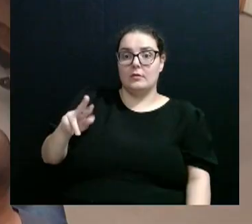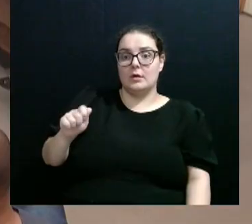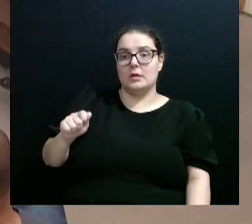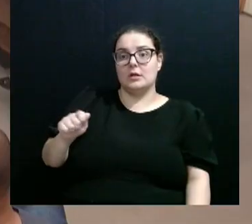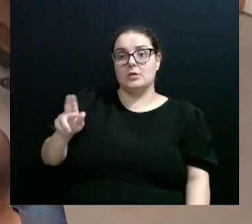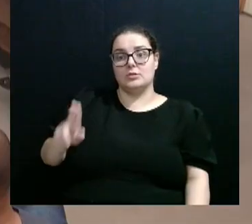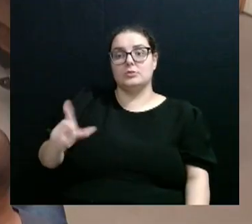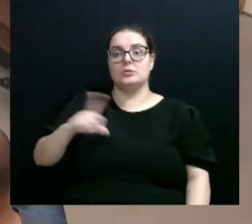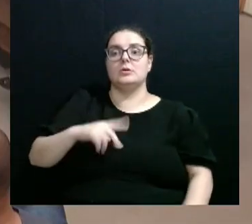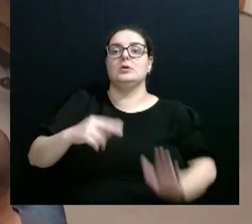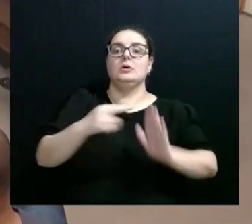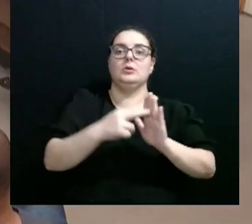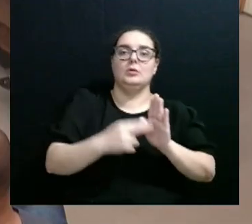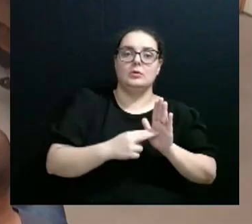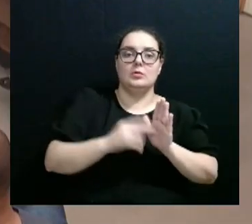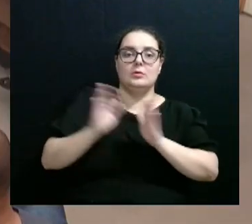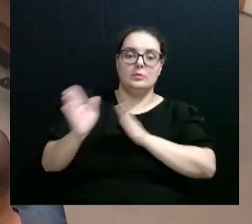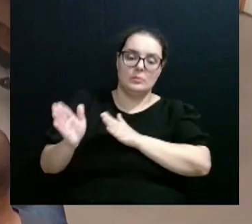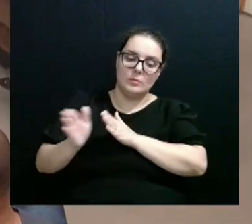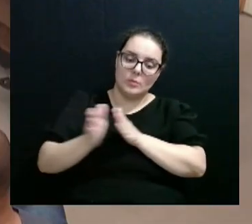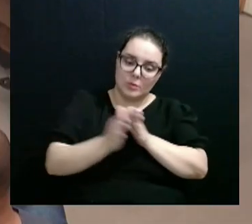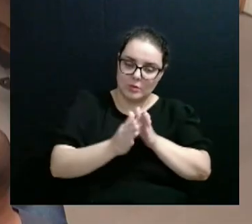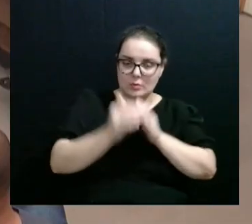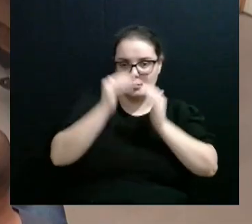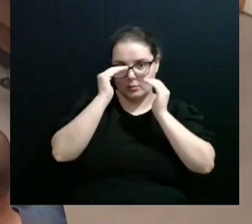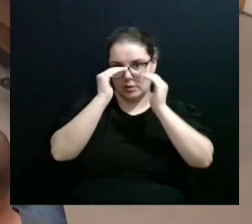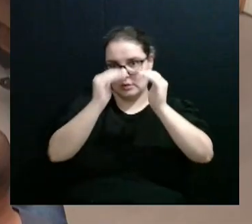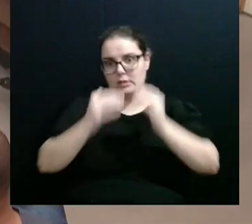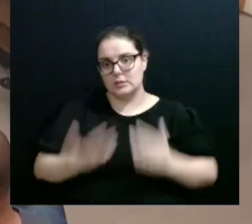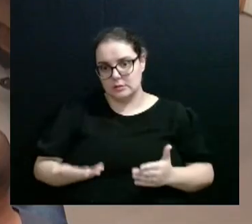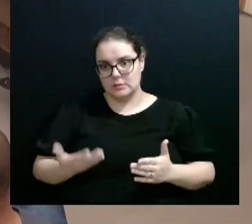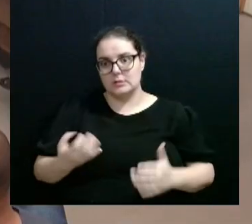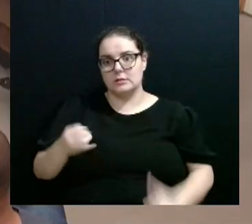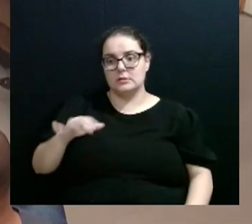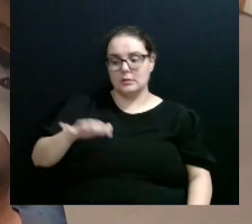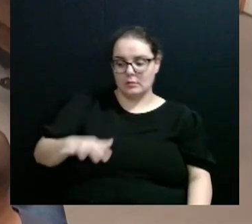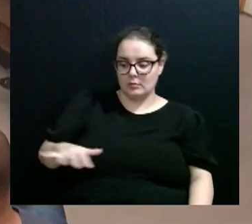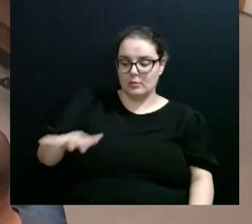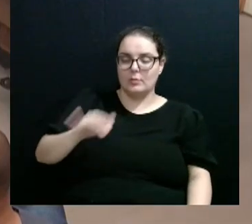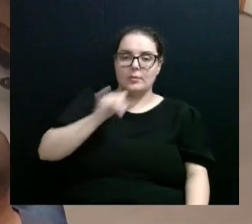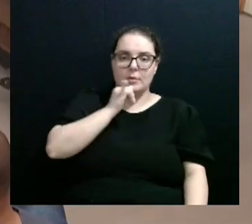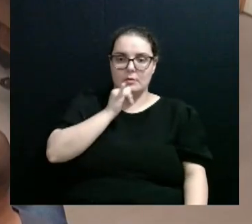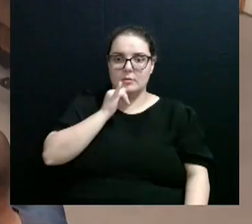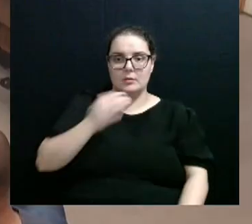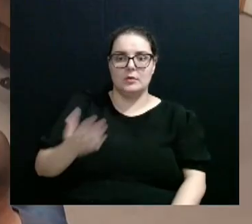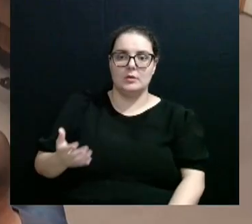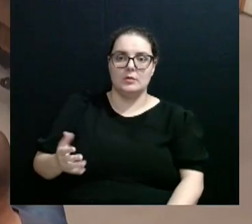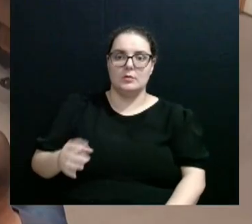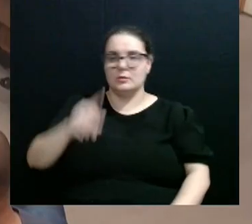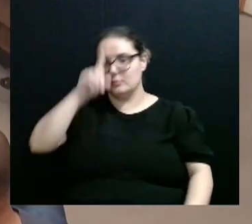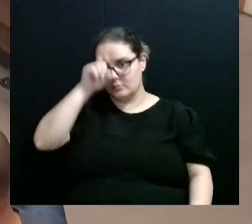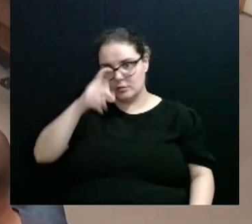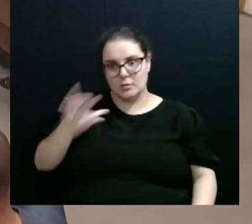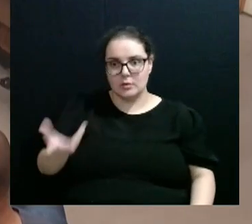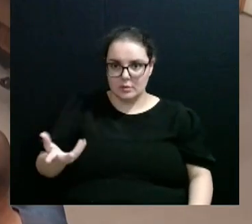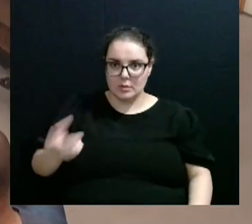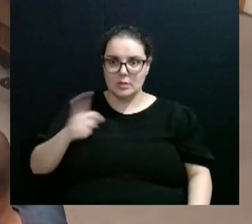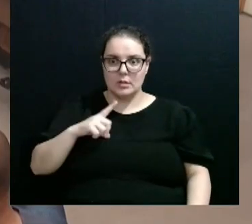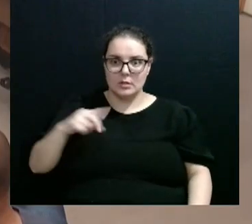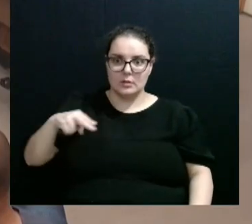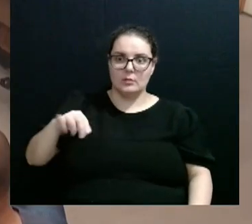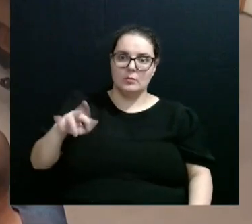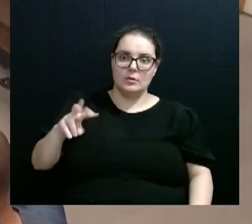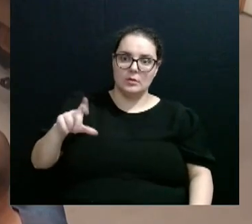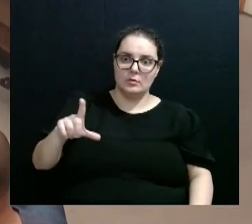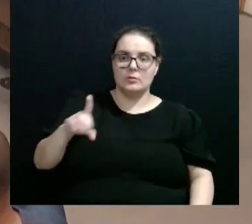você tem que seguir. Porque se você está numa região, vamos supor, de hospitais, você tem um nível de decibéis. Se você está numa